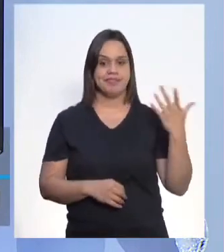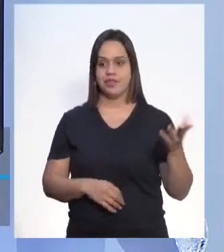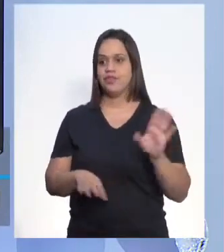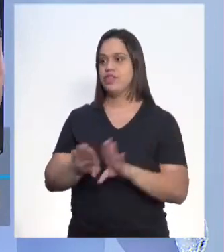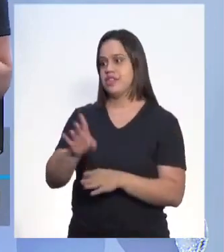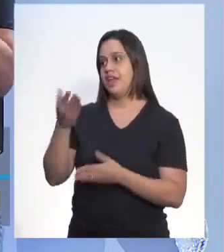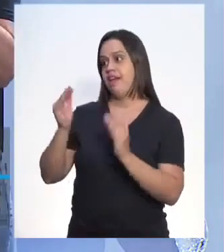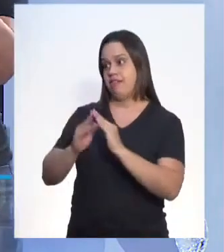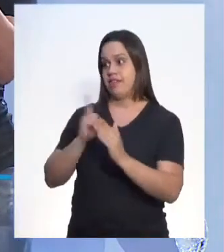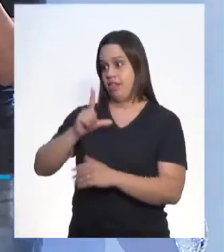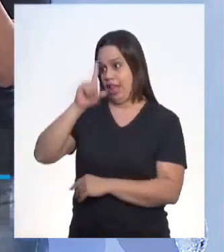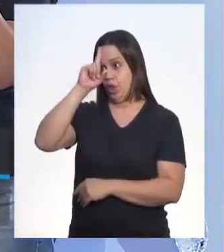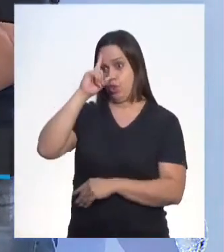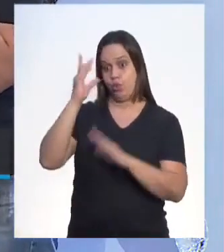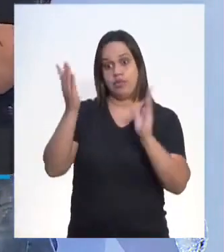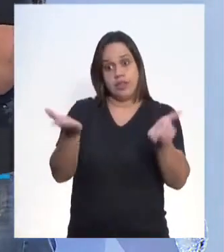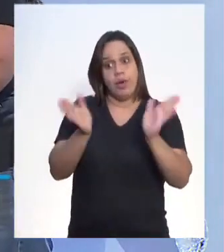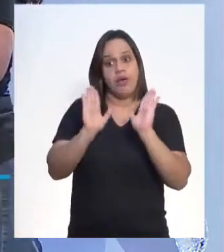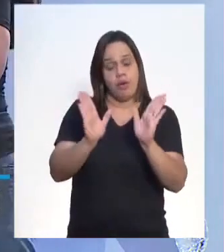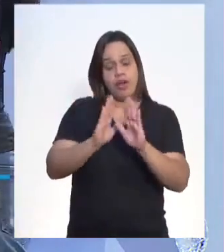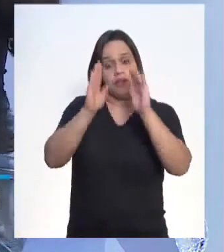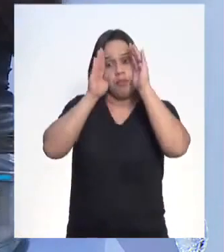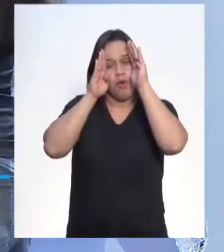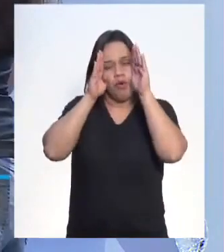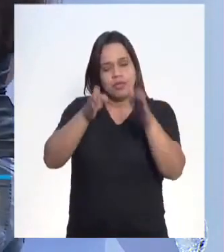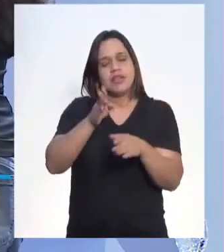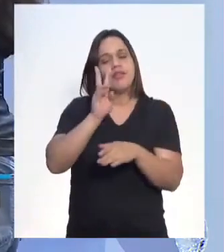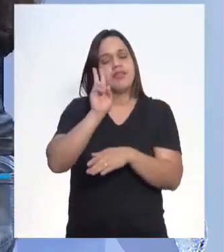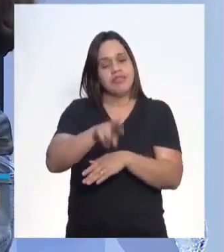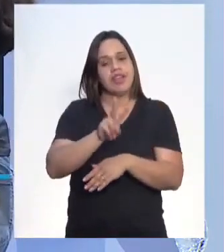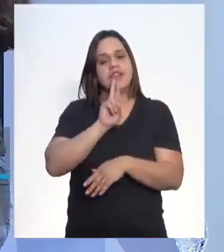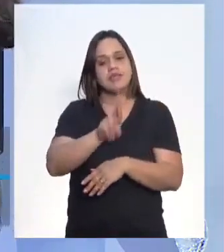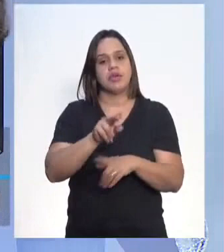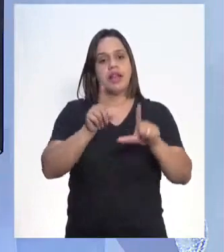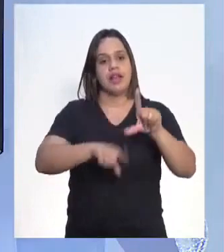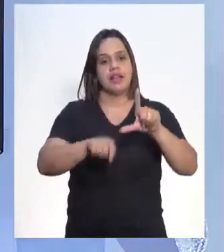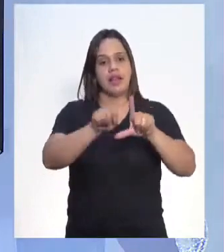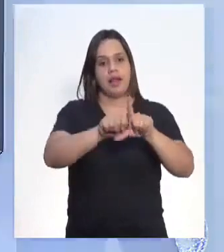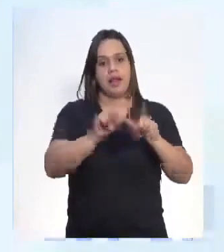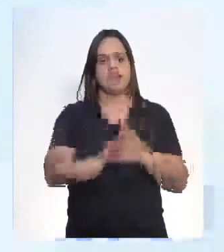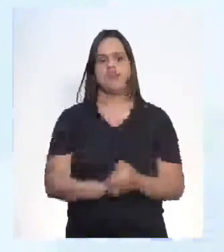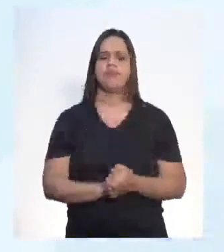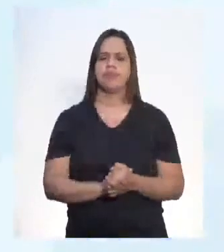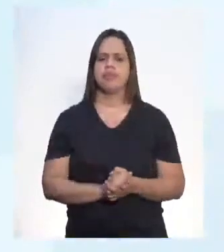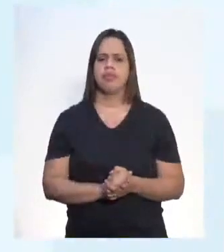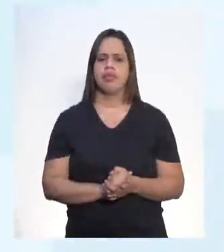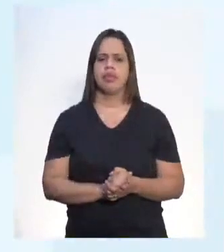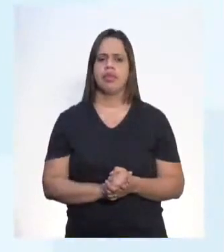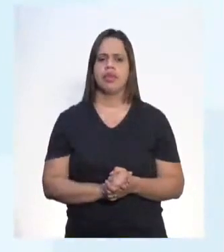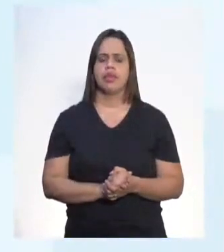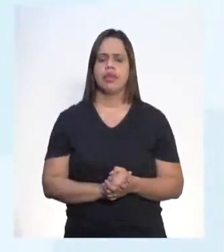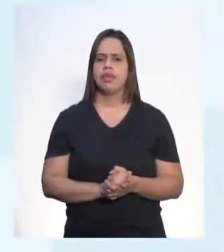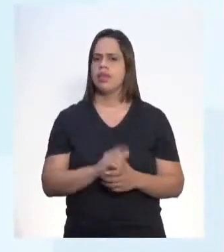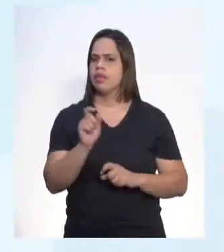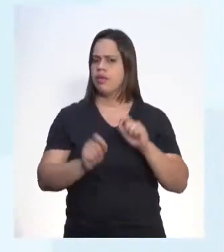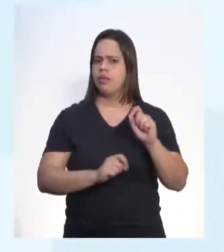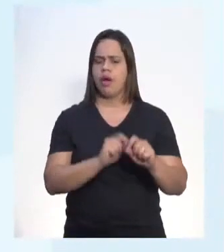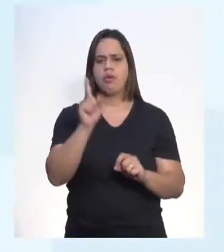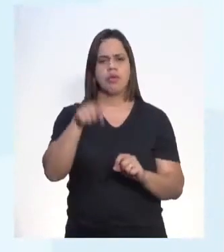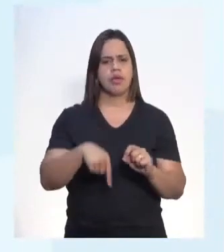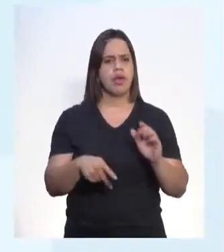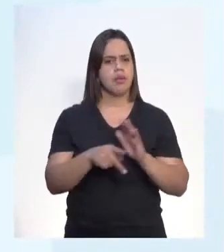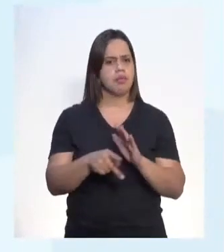ainda? Então, concentração. Letra A. Quais são os vértices?